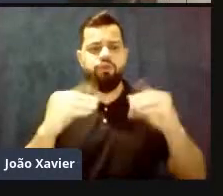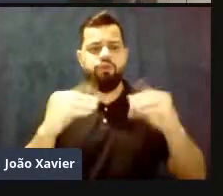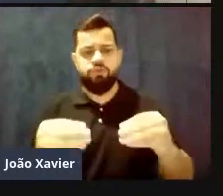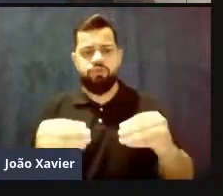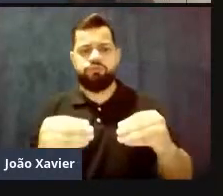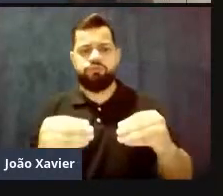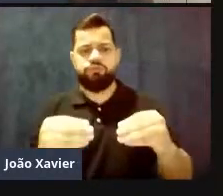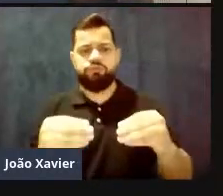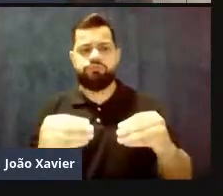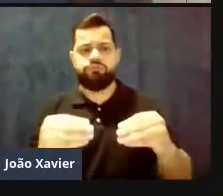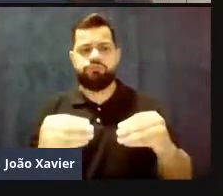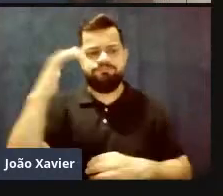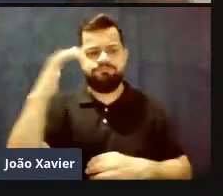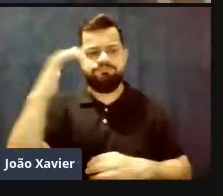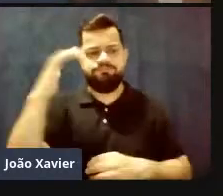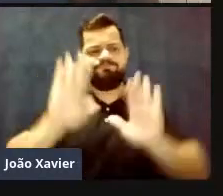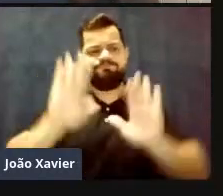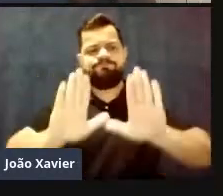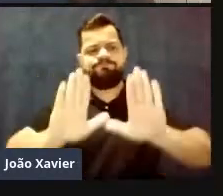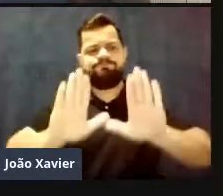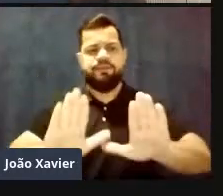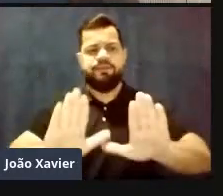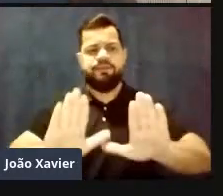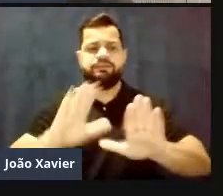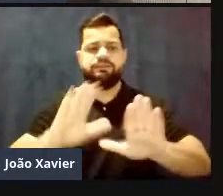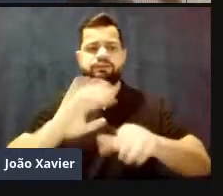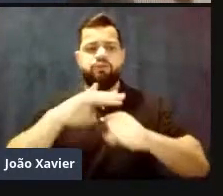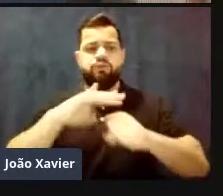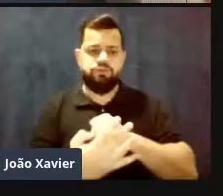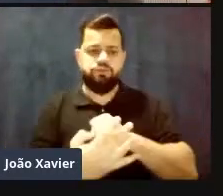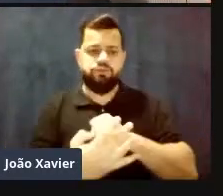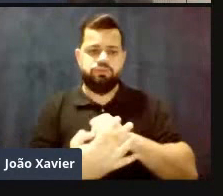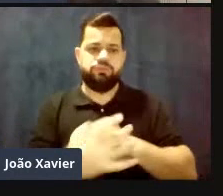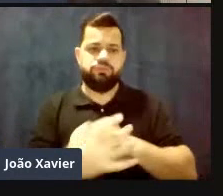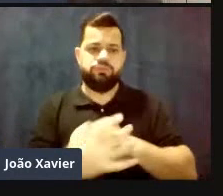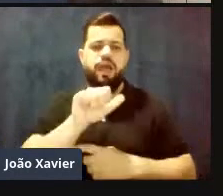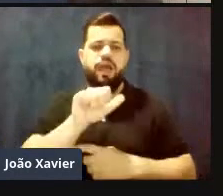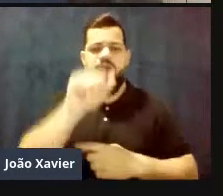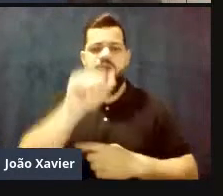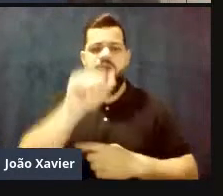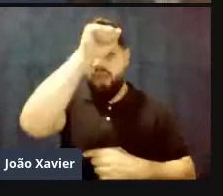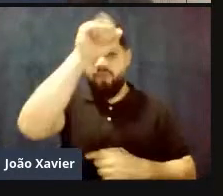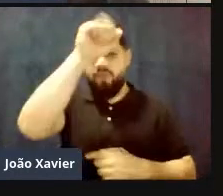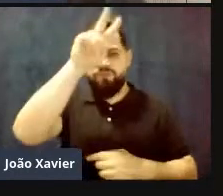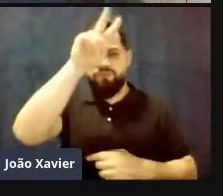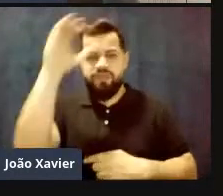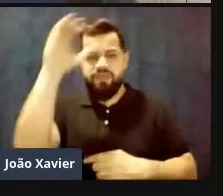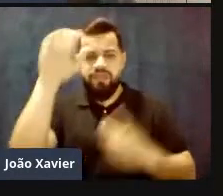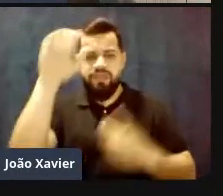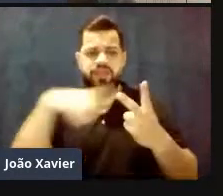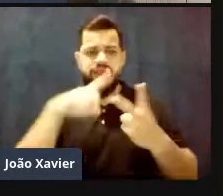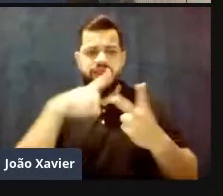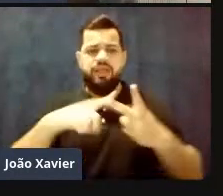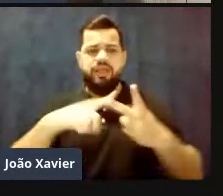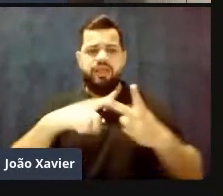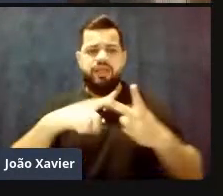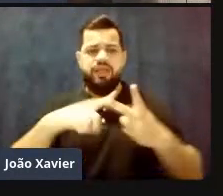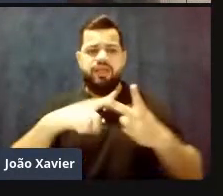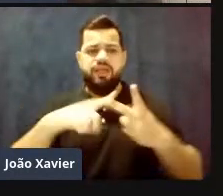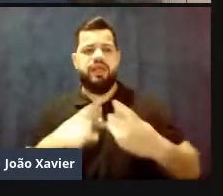mais Covid. Então, eu tinha sequela de AVC, insuficiência renal aguda, doente renal crônico, câncer,